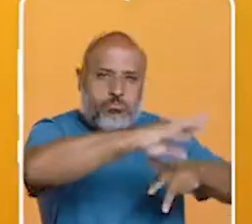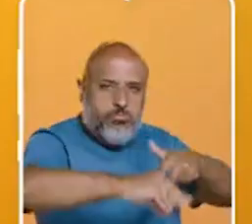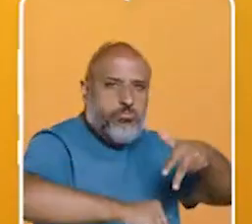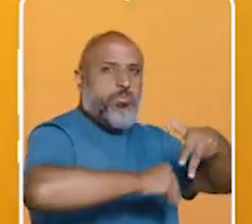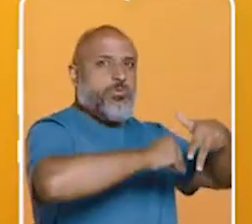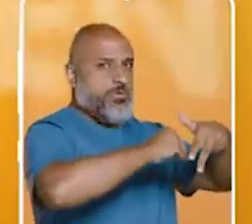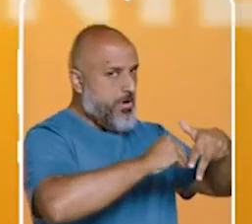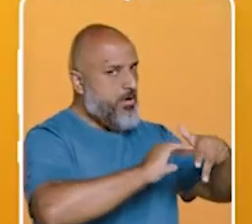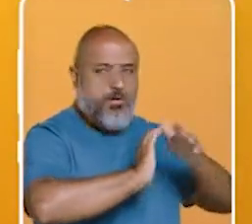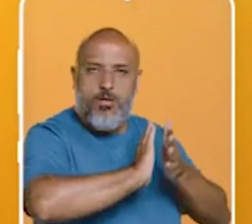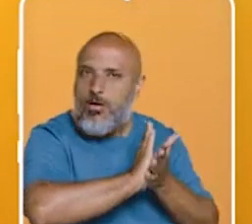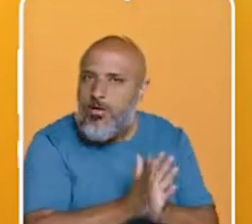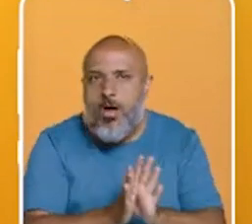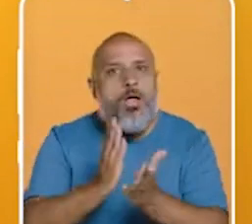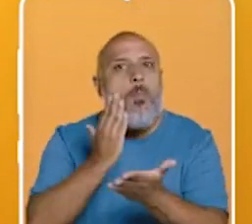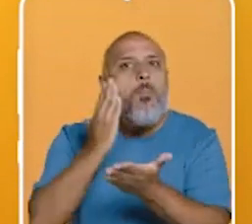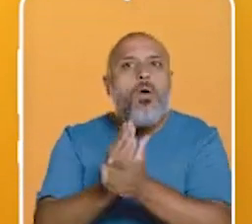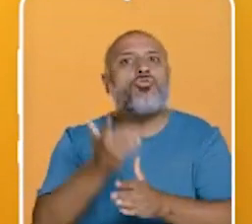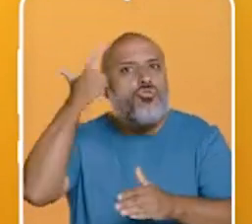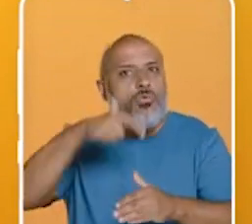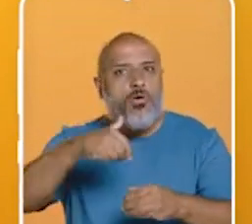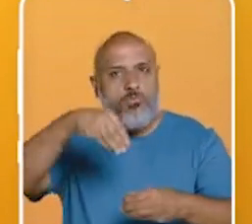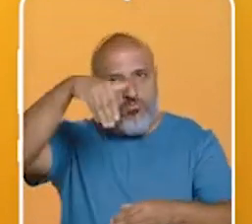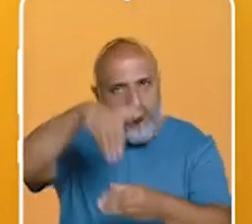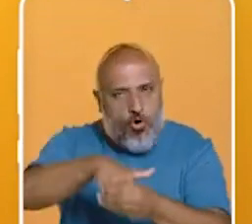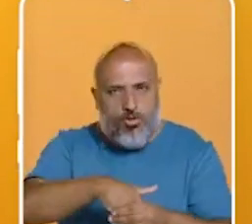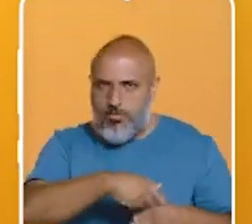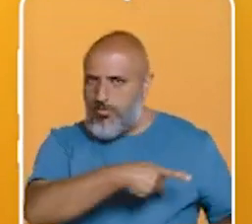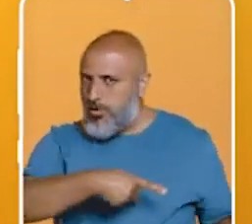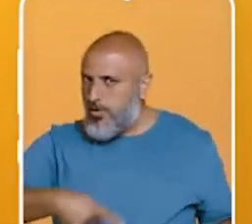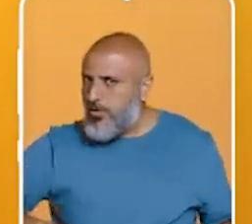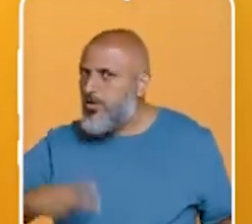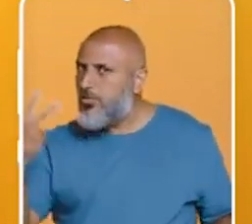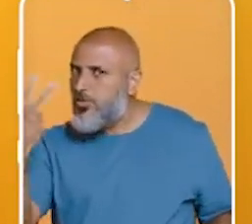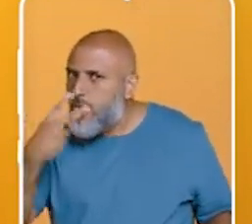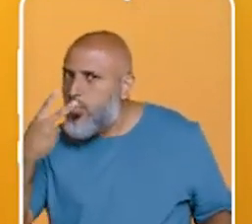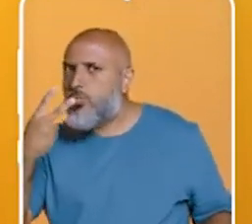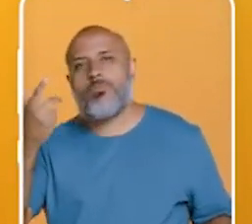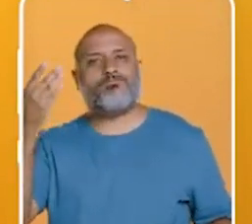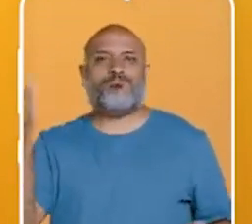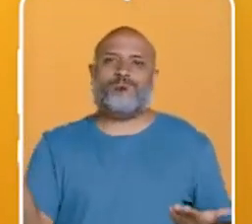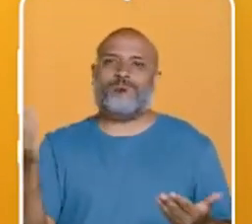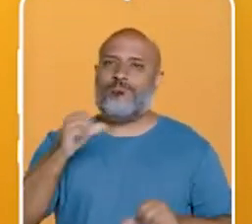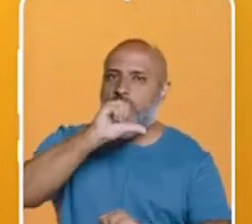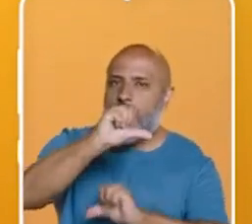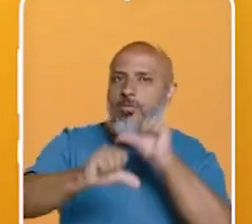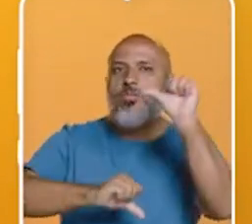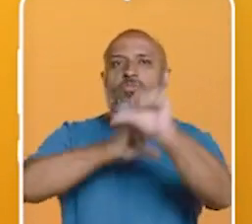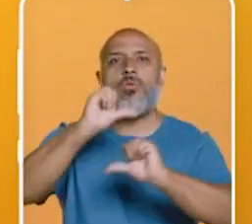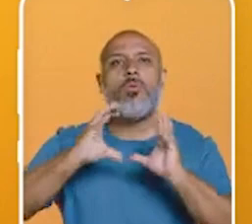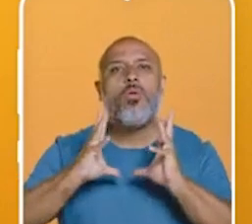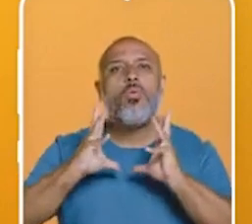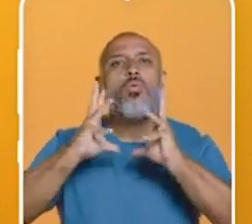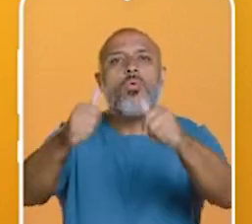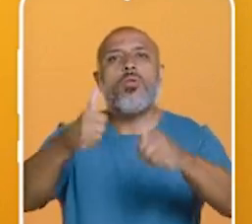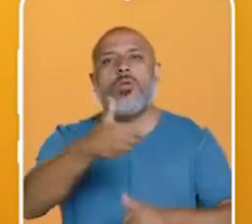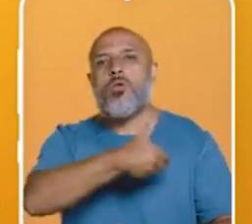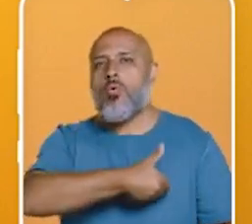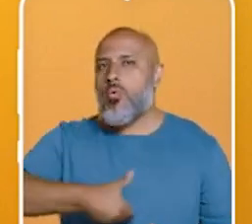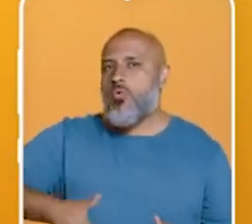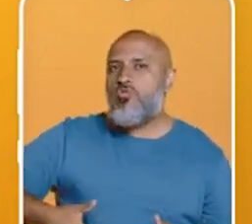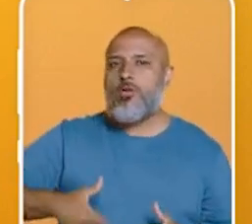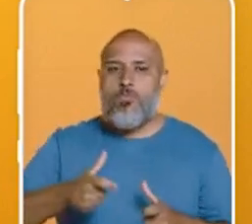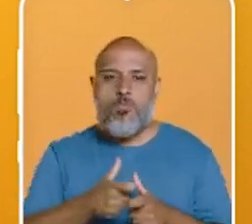corrupção. Por exemplo, vou acabar com a reeleição para presidente, porque essa busca por um segundo mandato tem transformado tudo que